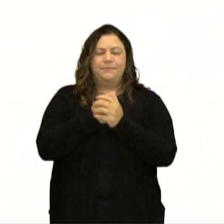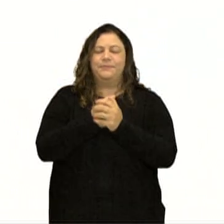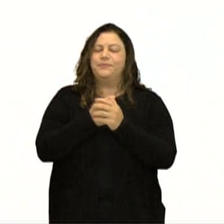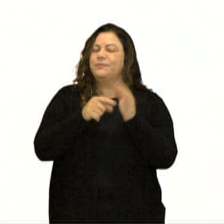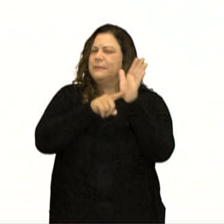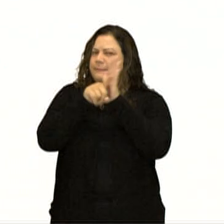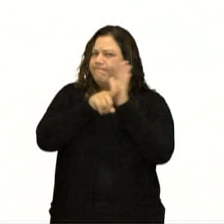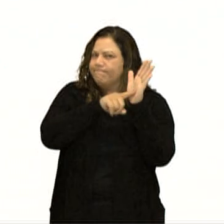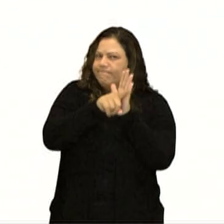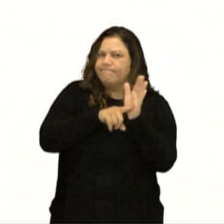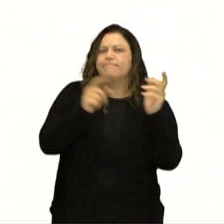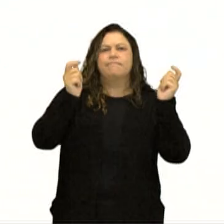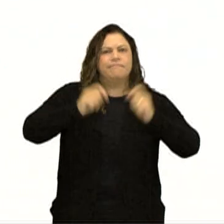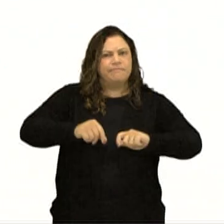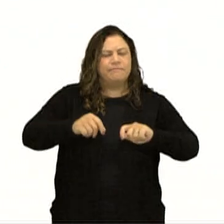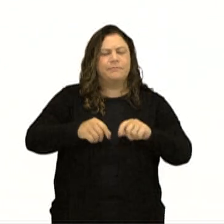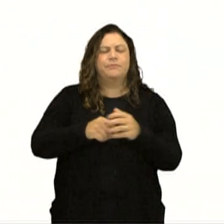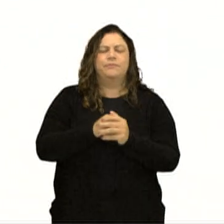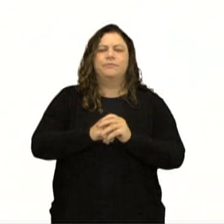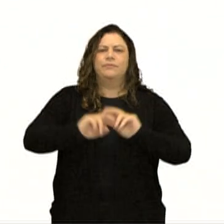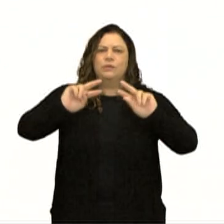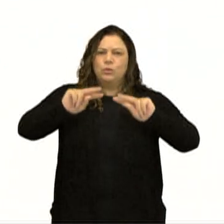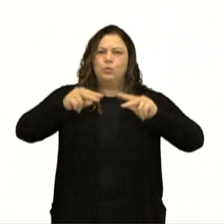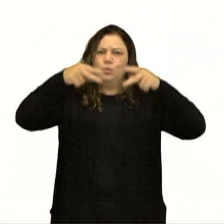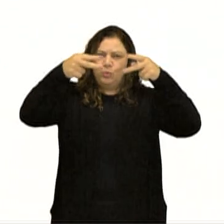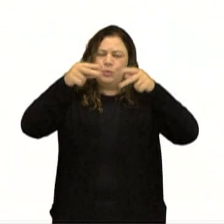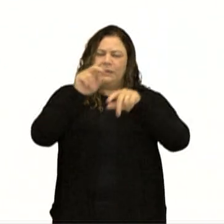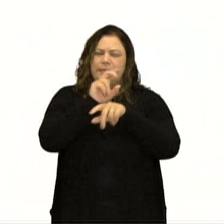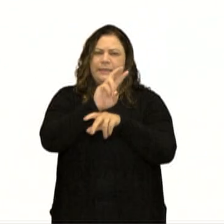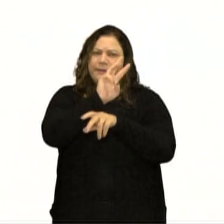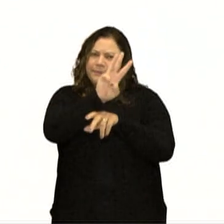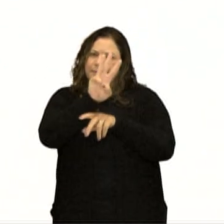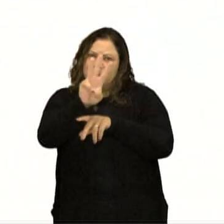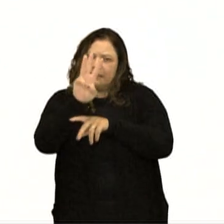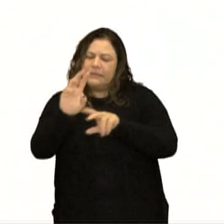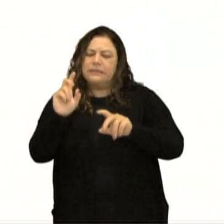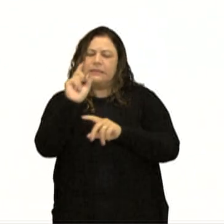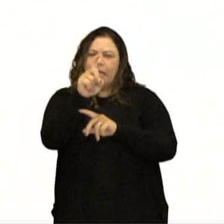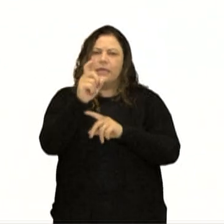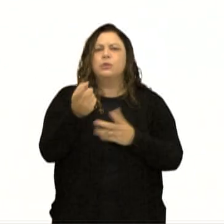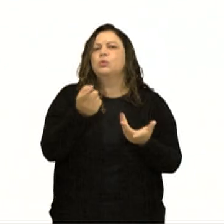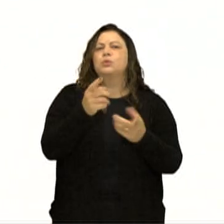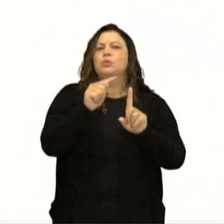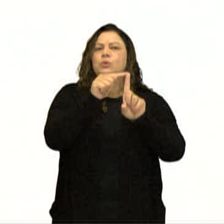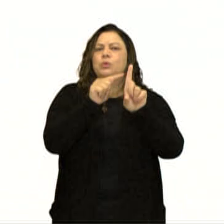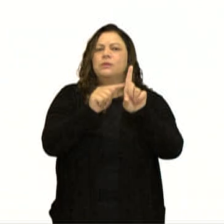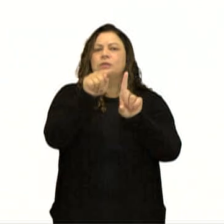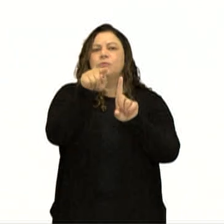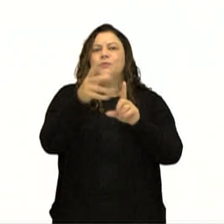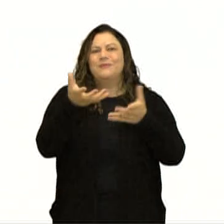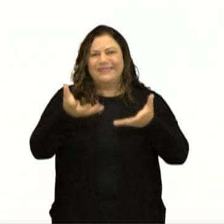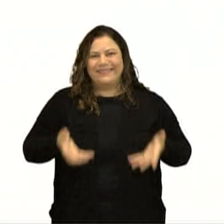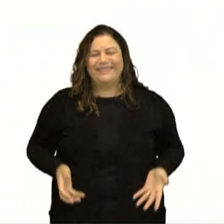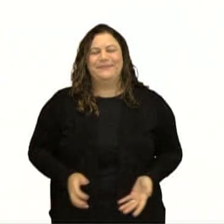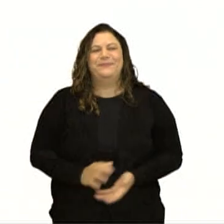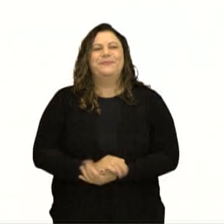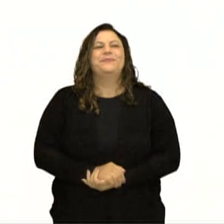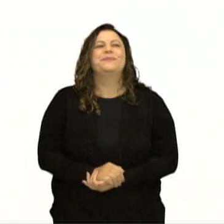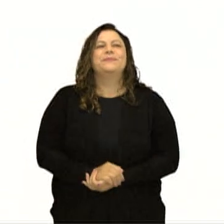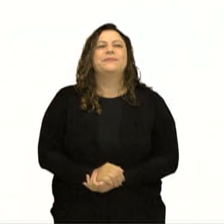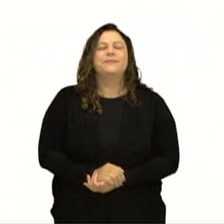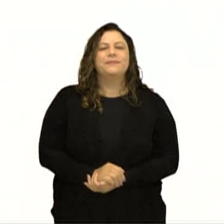que ele funciona, pode entrar nesse site que ele existe. E vai escolher que tipo de tour que você quer fazer. Então, olha